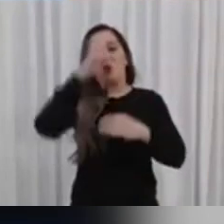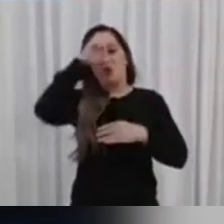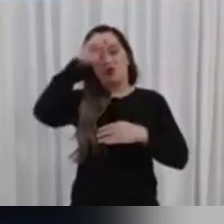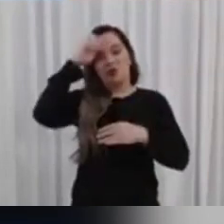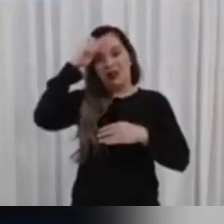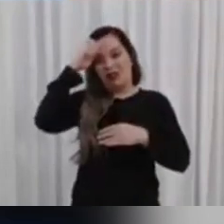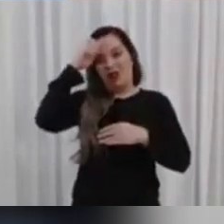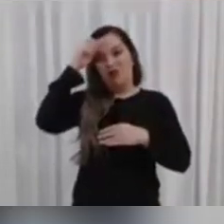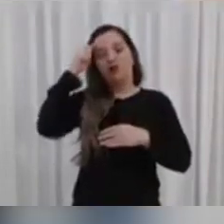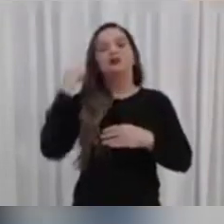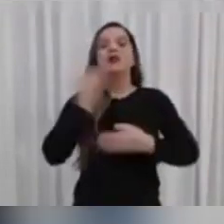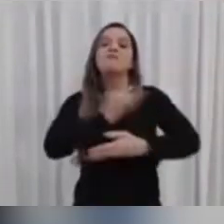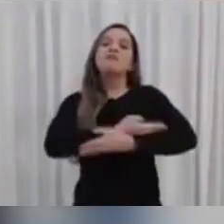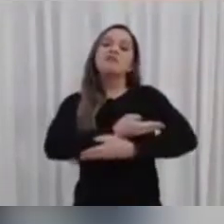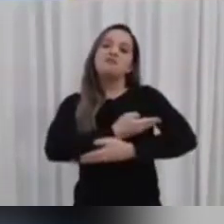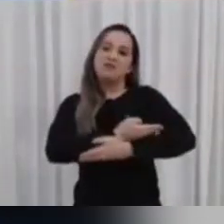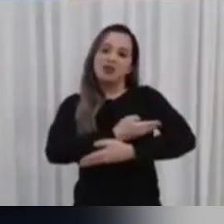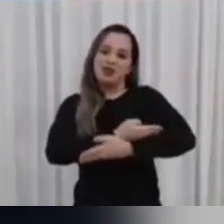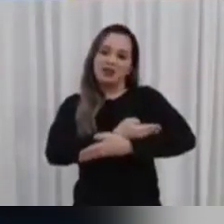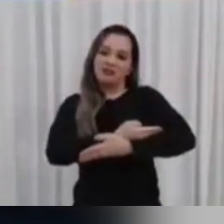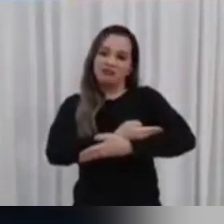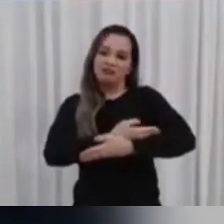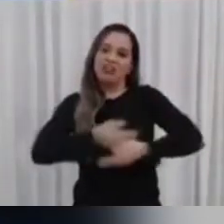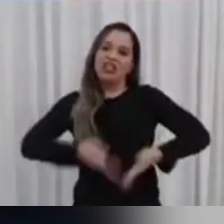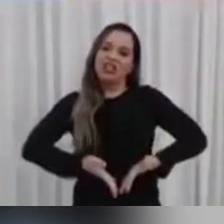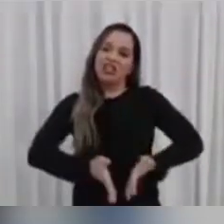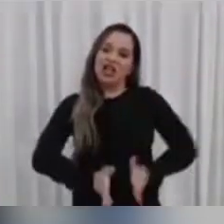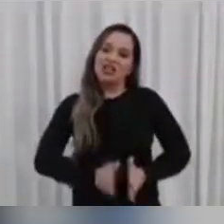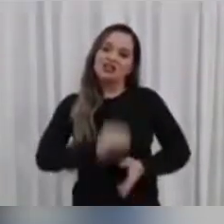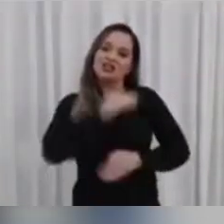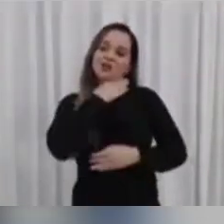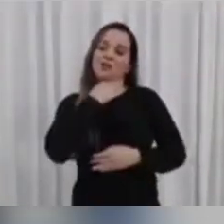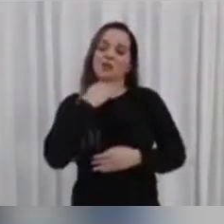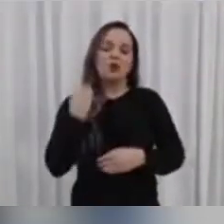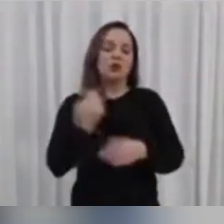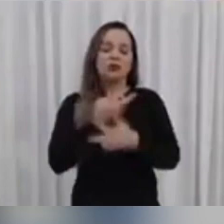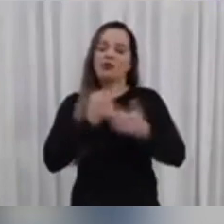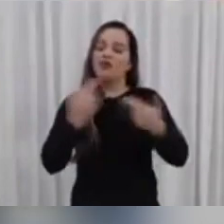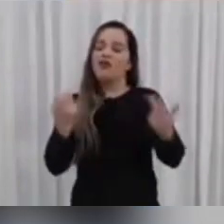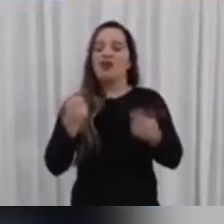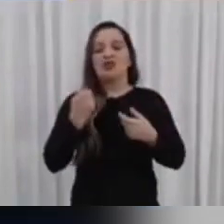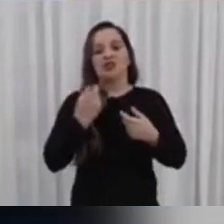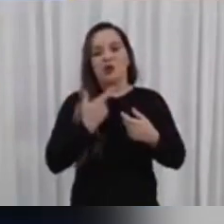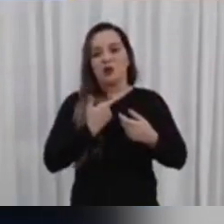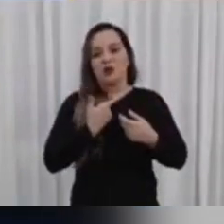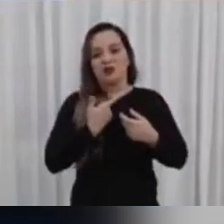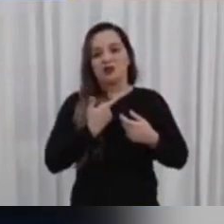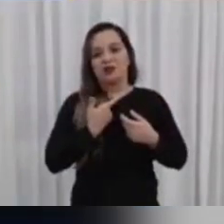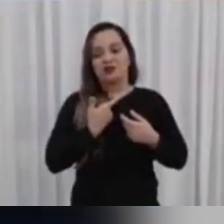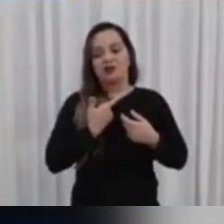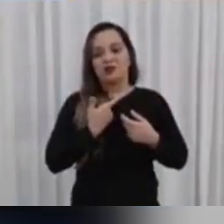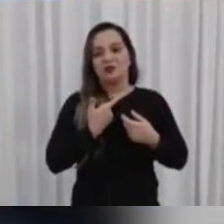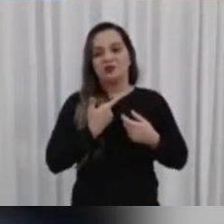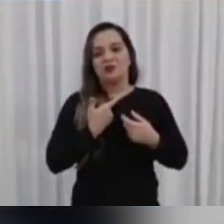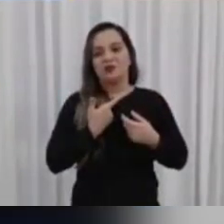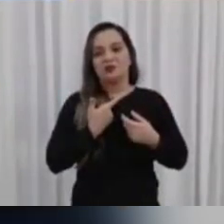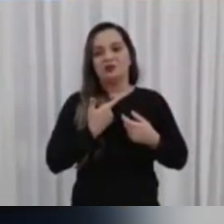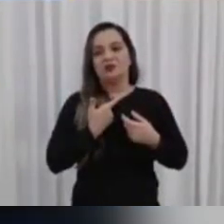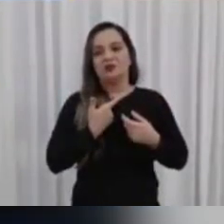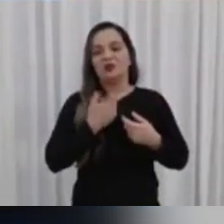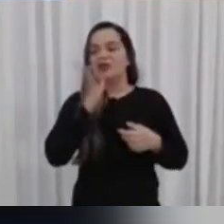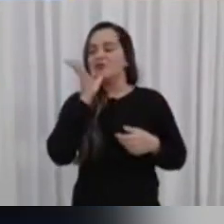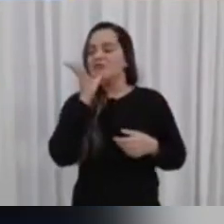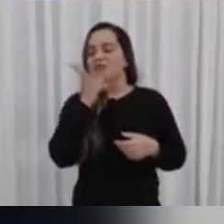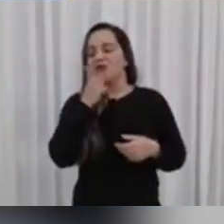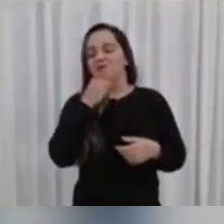Nate morto, são bebês que já nascem mortos por vários motivos, entre eles a demora no